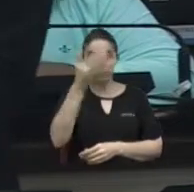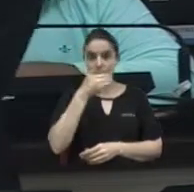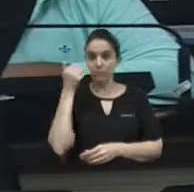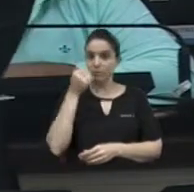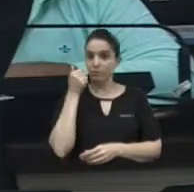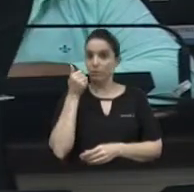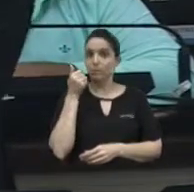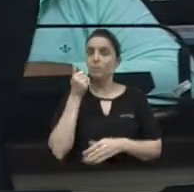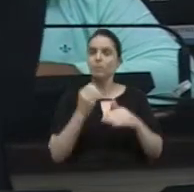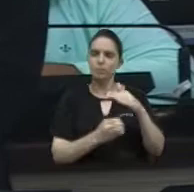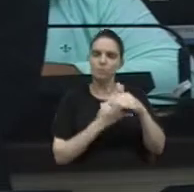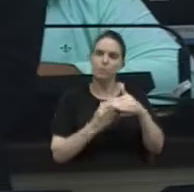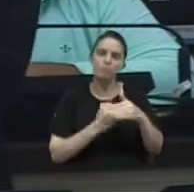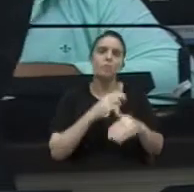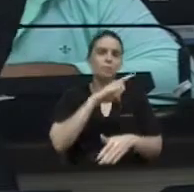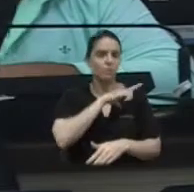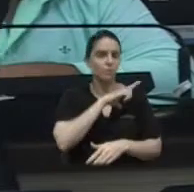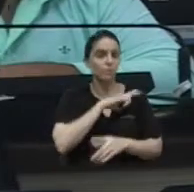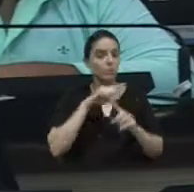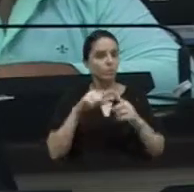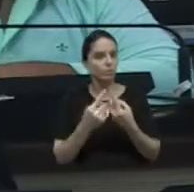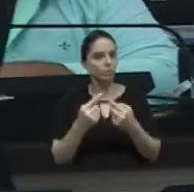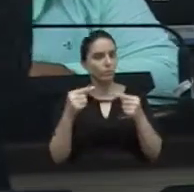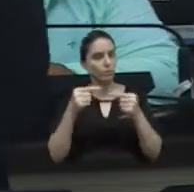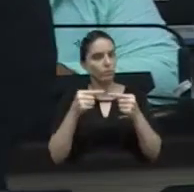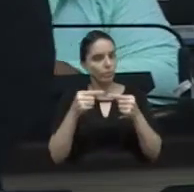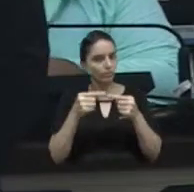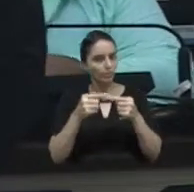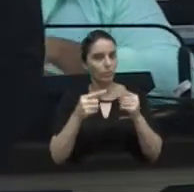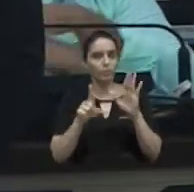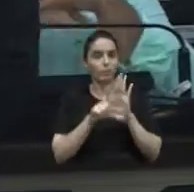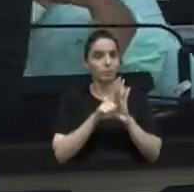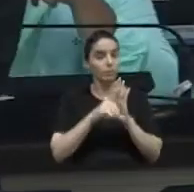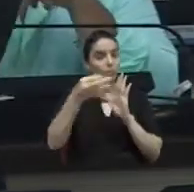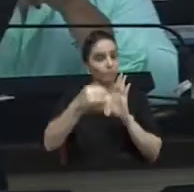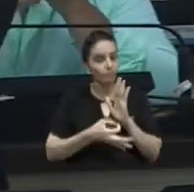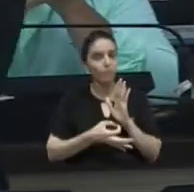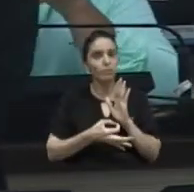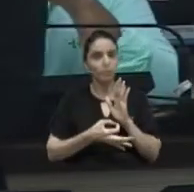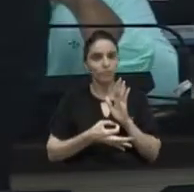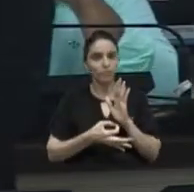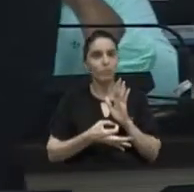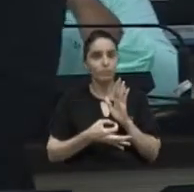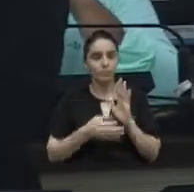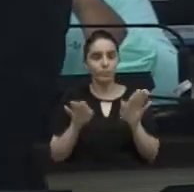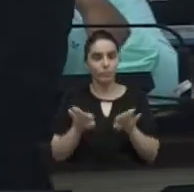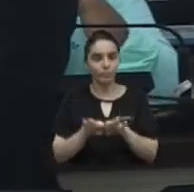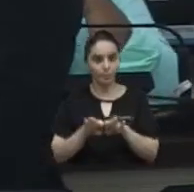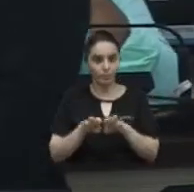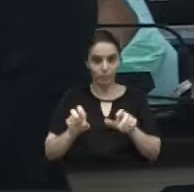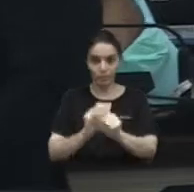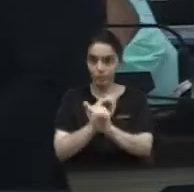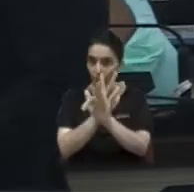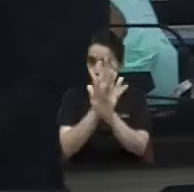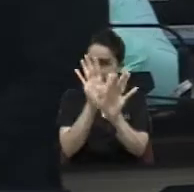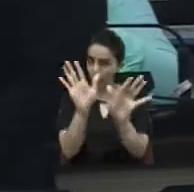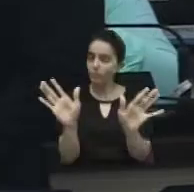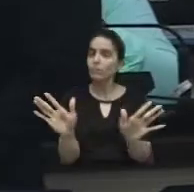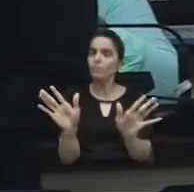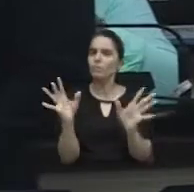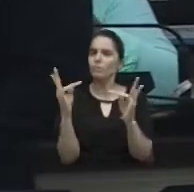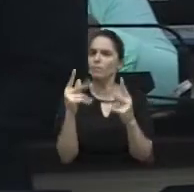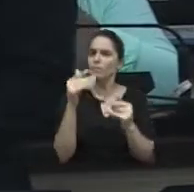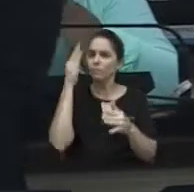dentro dos limites da lei e dentro da discricionariedade, dentro da transparência necessária. Eu tenho certeza